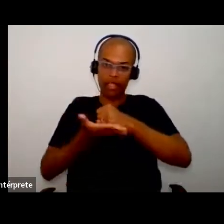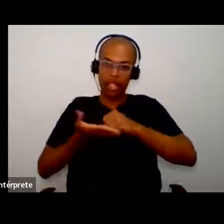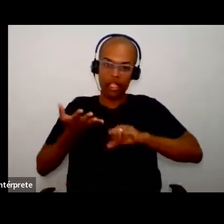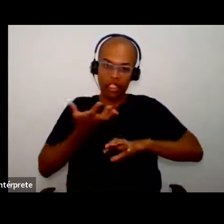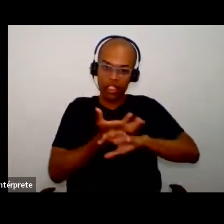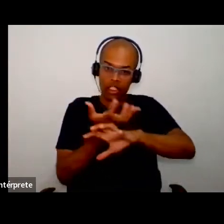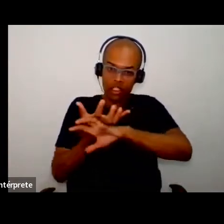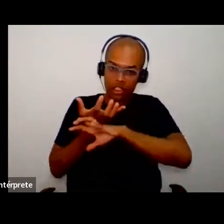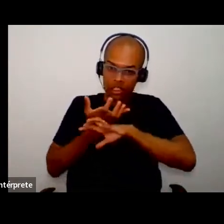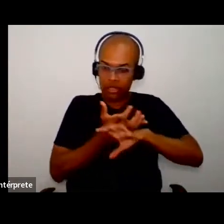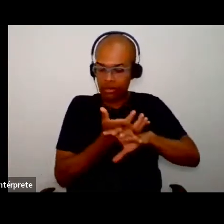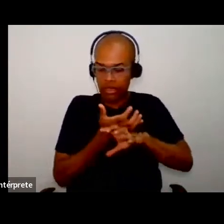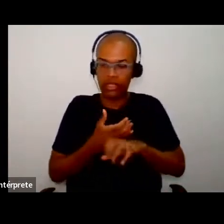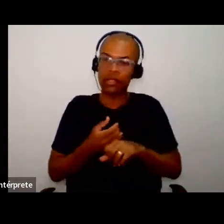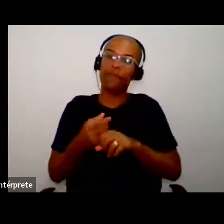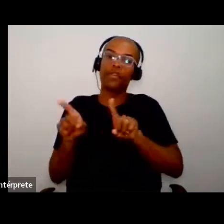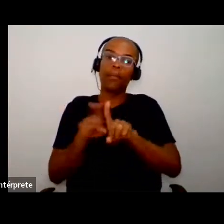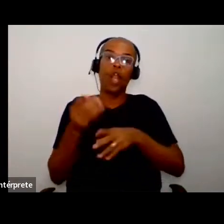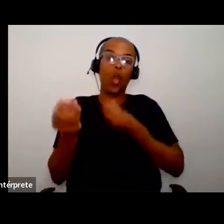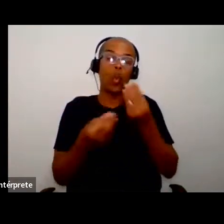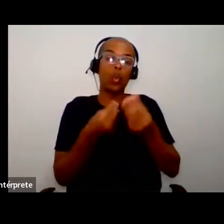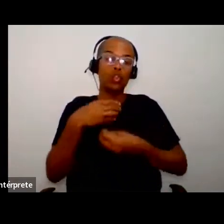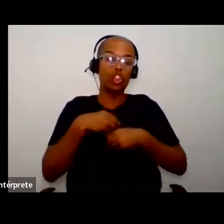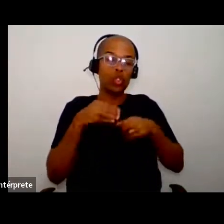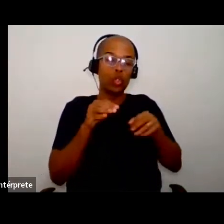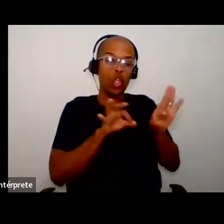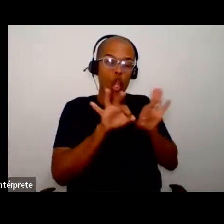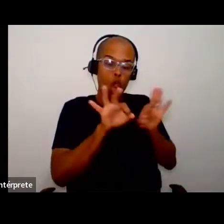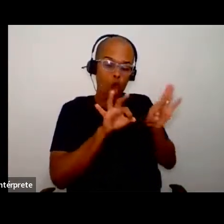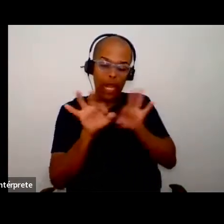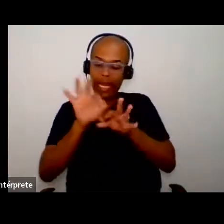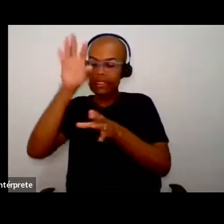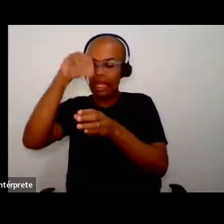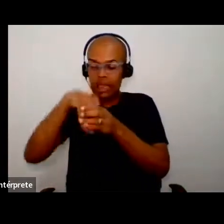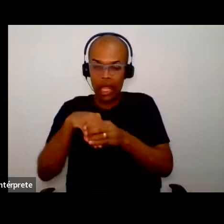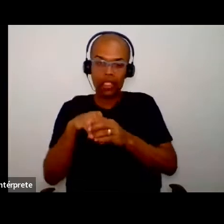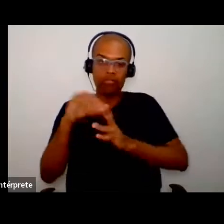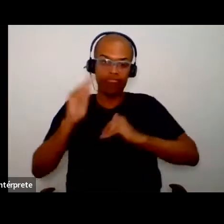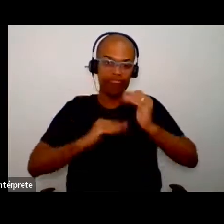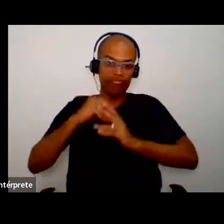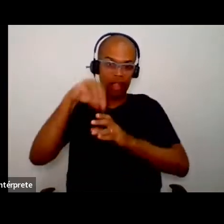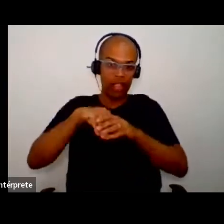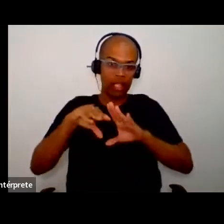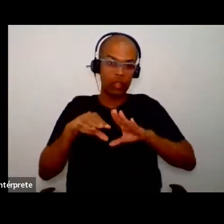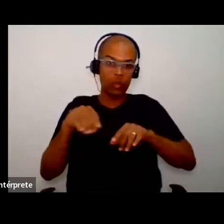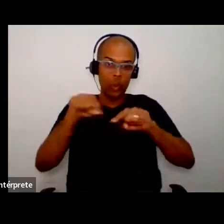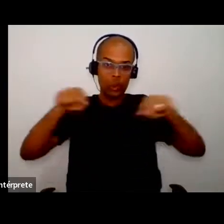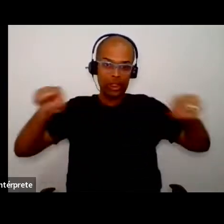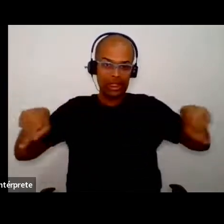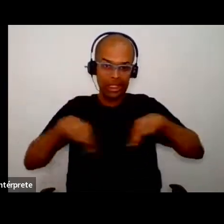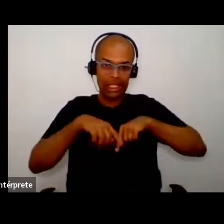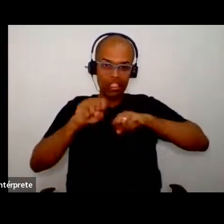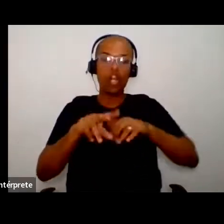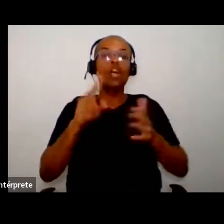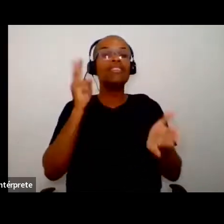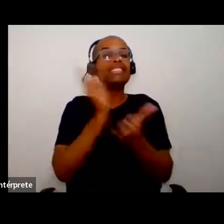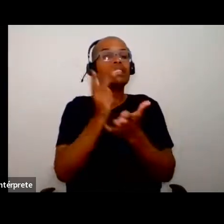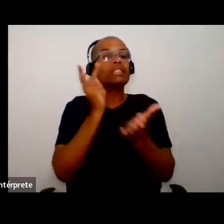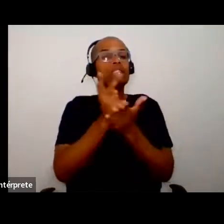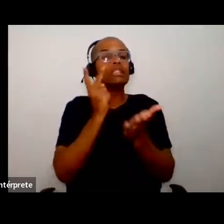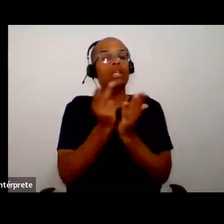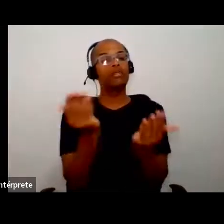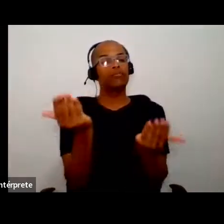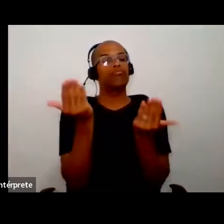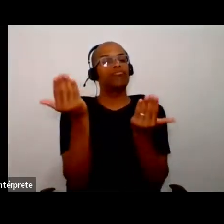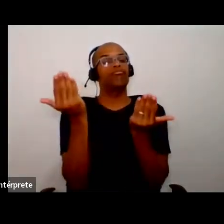teórico-metodológicas e os modos de organizar e agir em sala de aula sejam sempre questionados e repensados, de